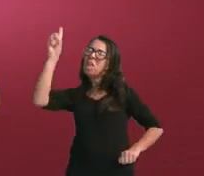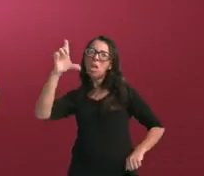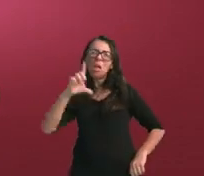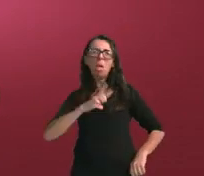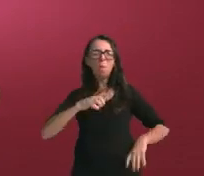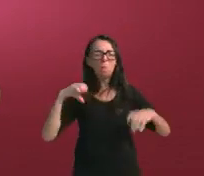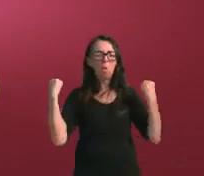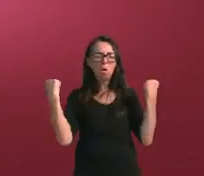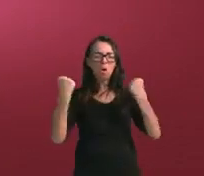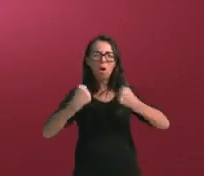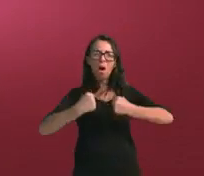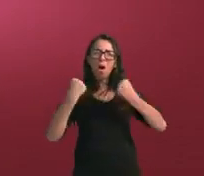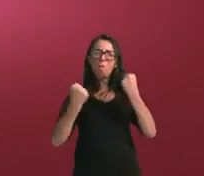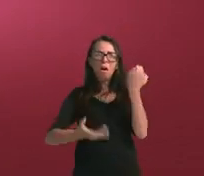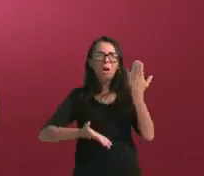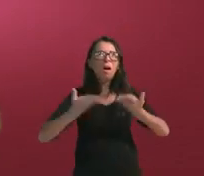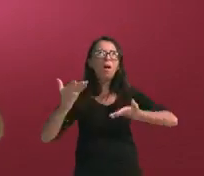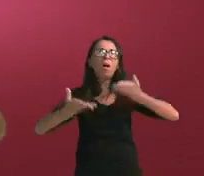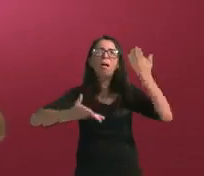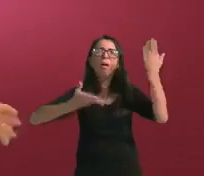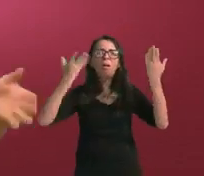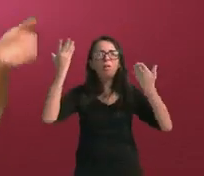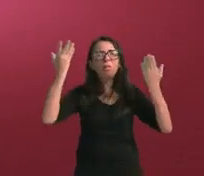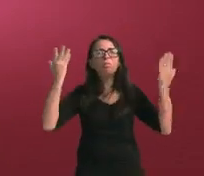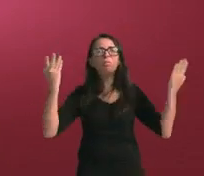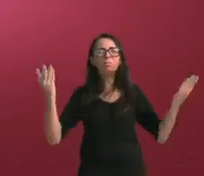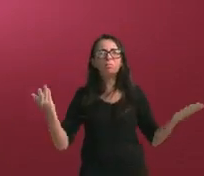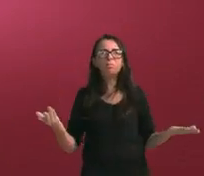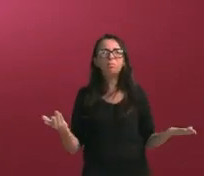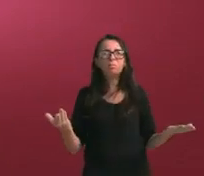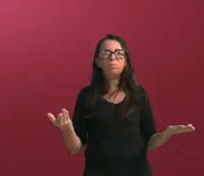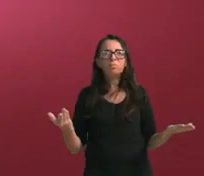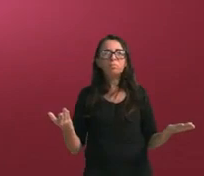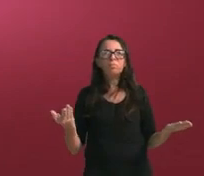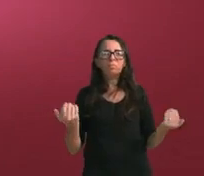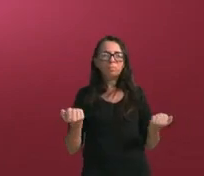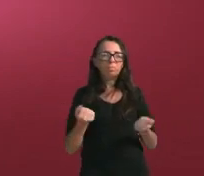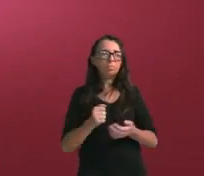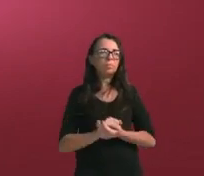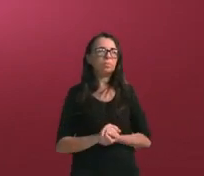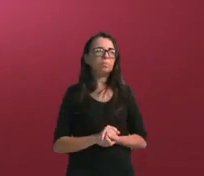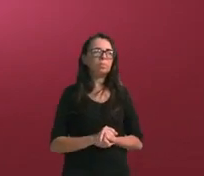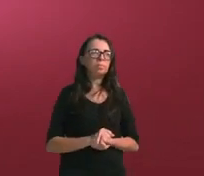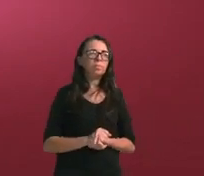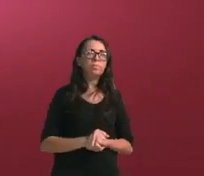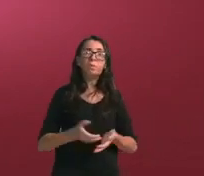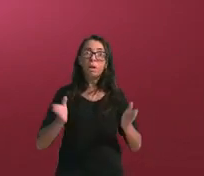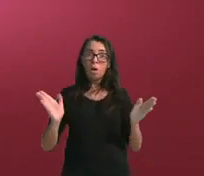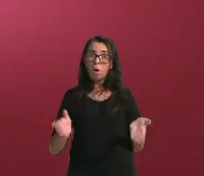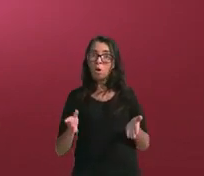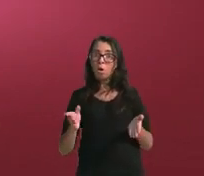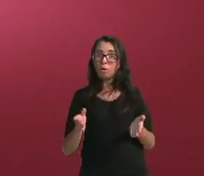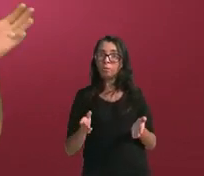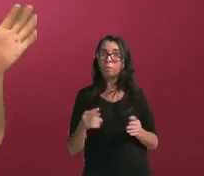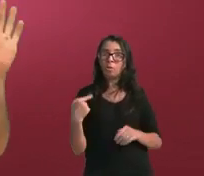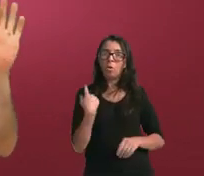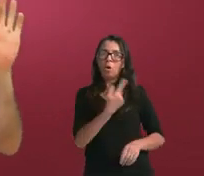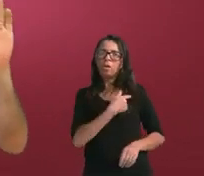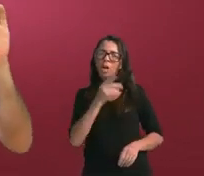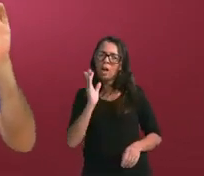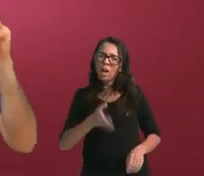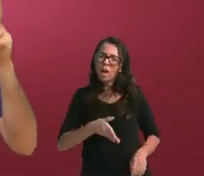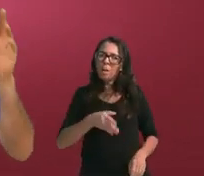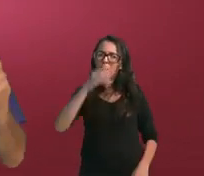está mostrando um exemplo de obediência e realização de Deus. Êxodo depois os